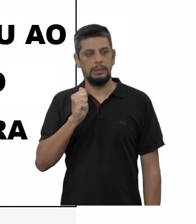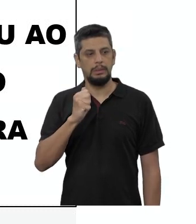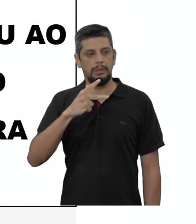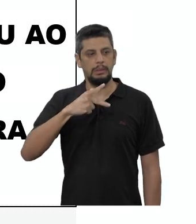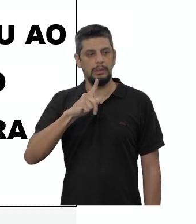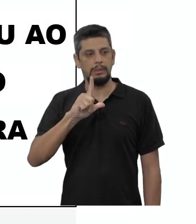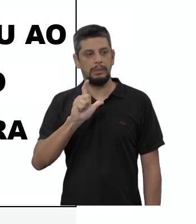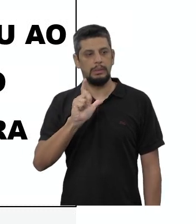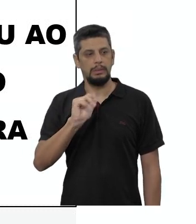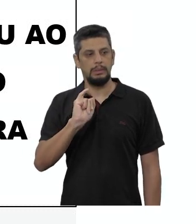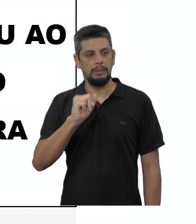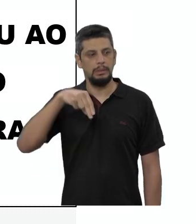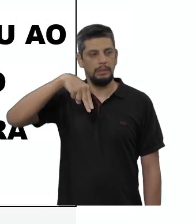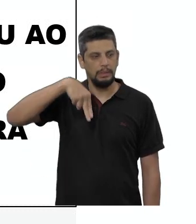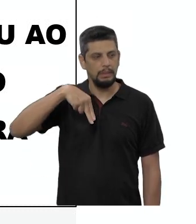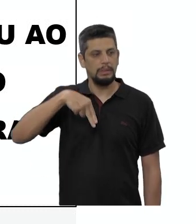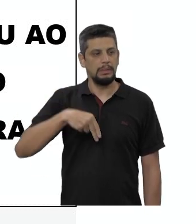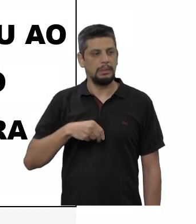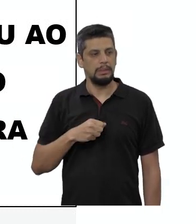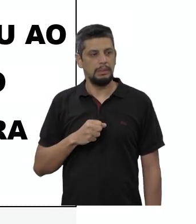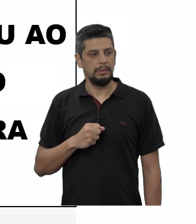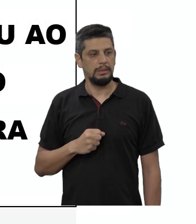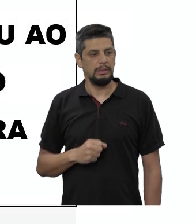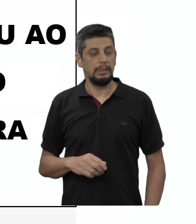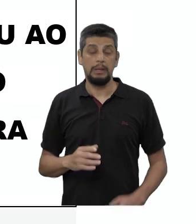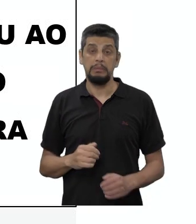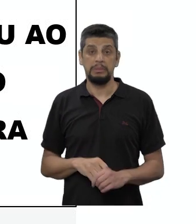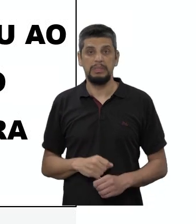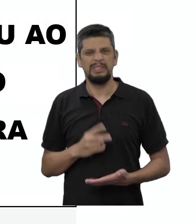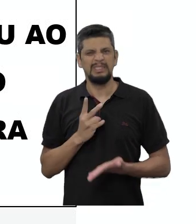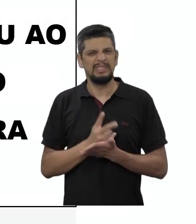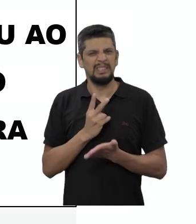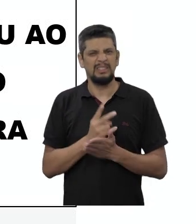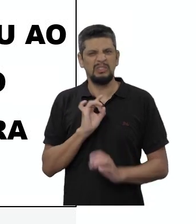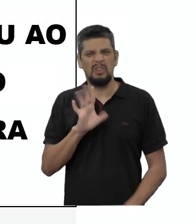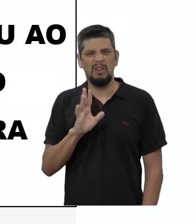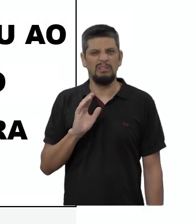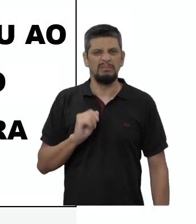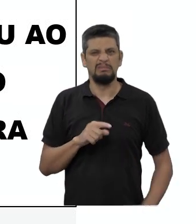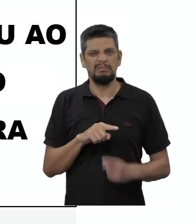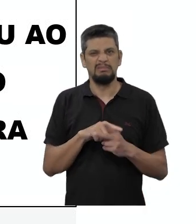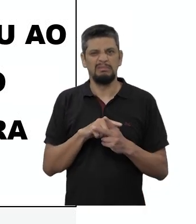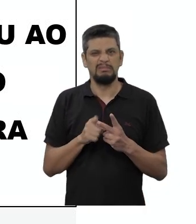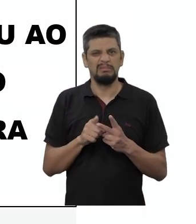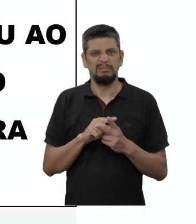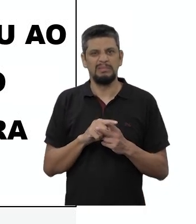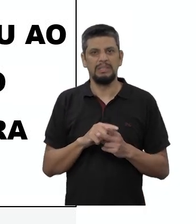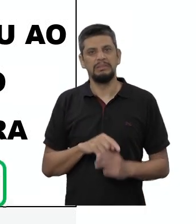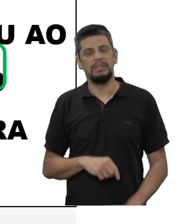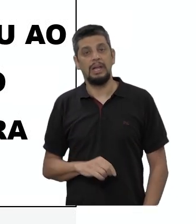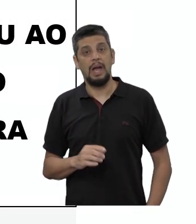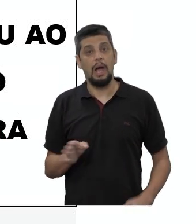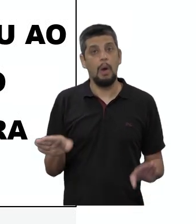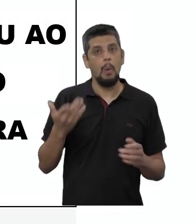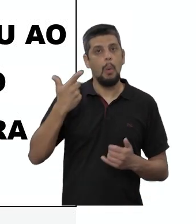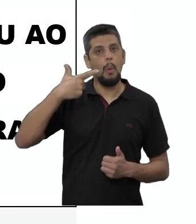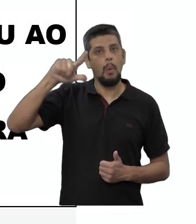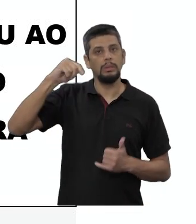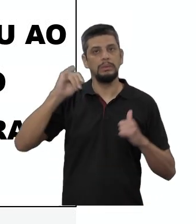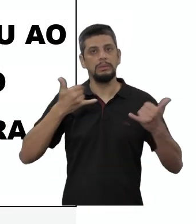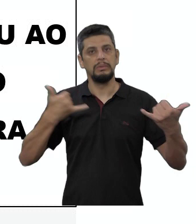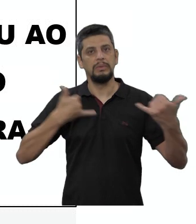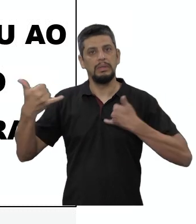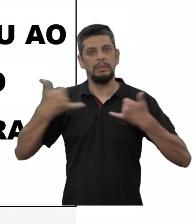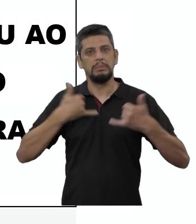até descobrimos o nome completo, porque normalmente a gente conhece de Charlie Chaplin apenas, não é? Vejam a